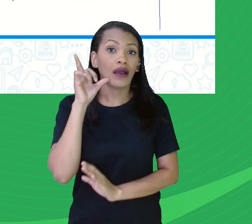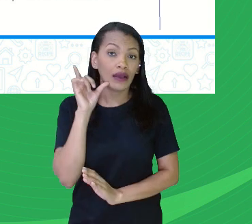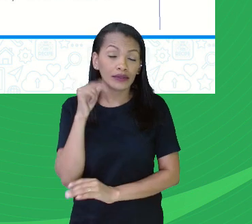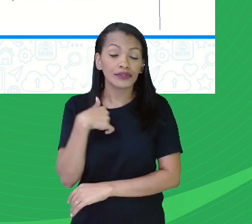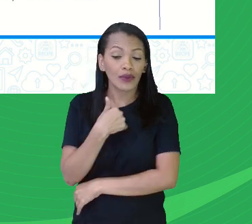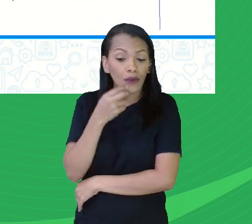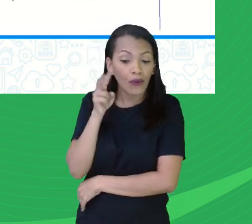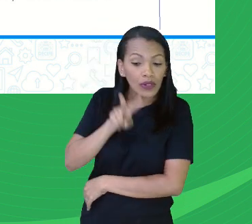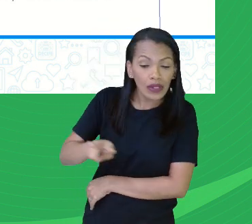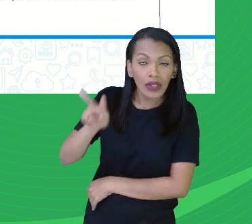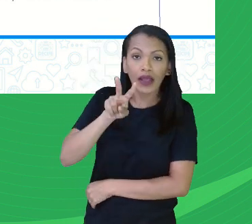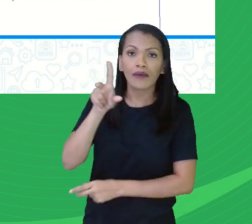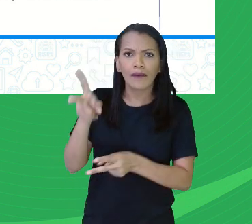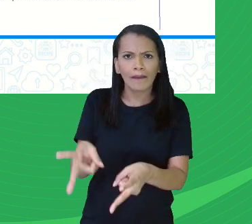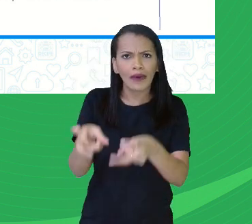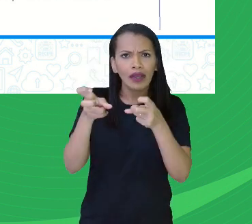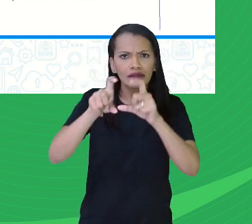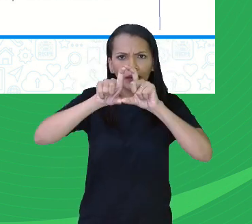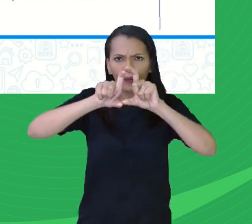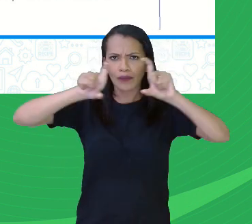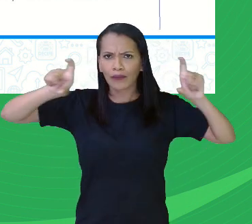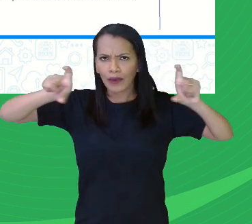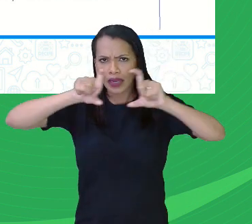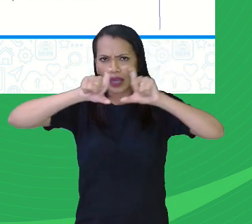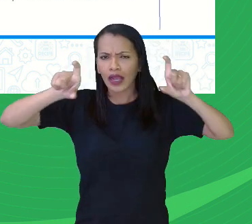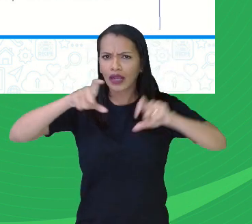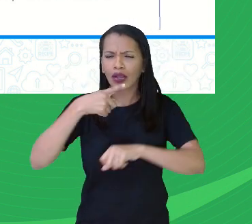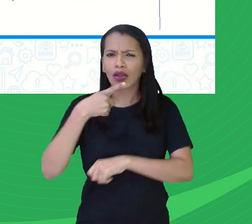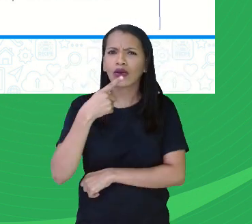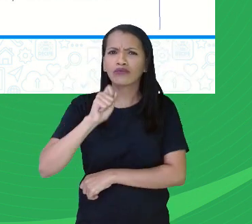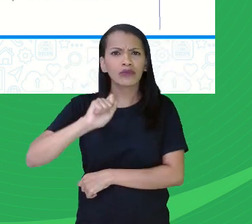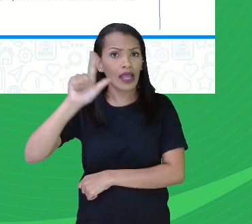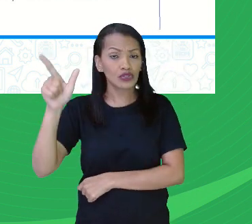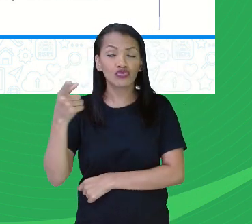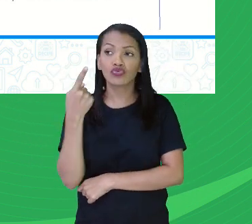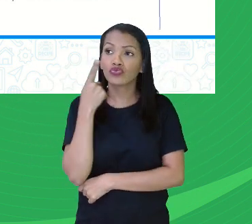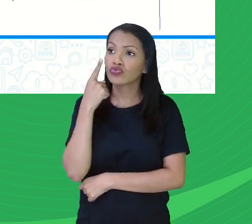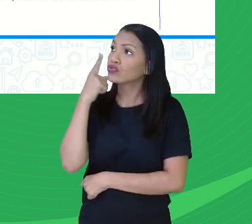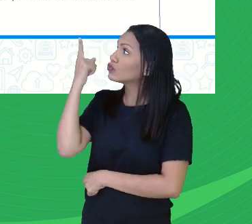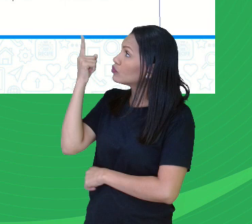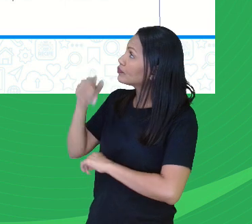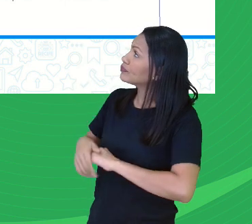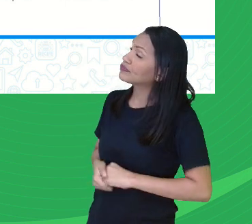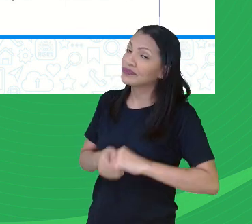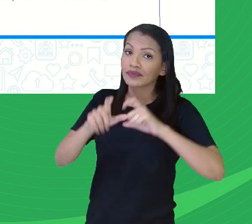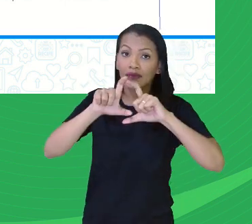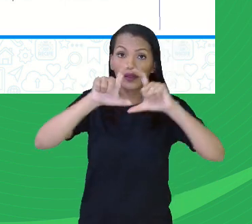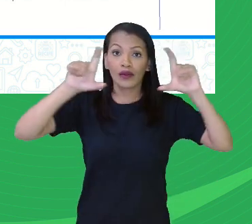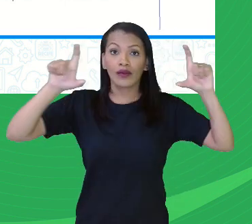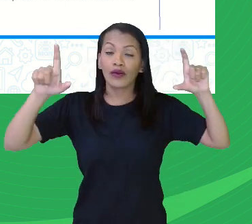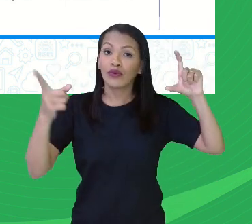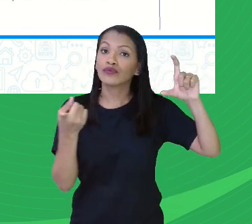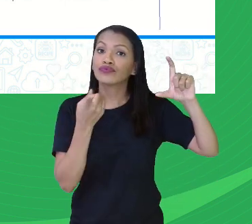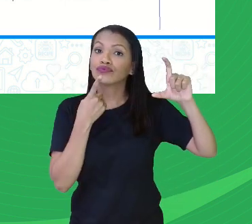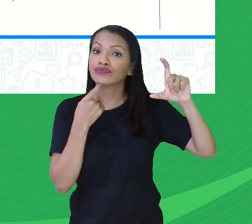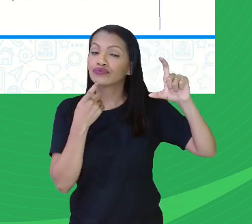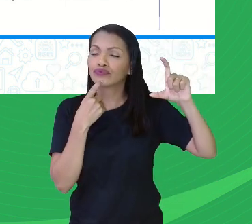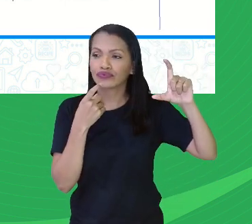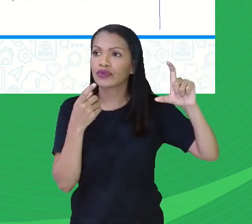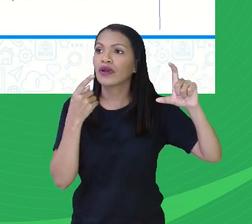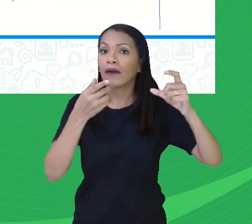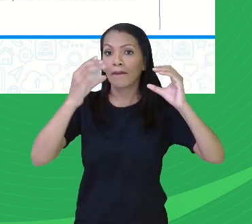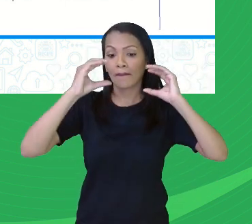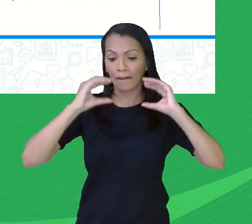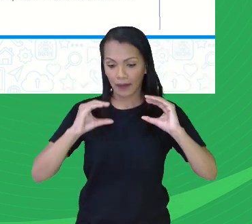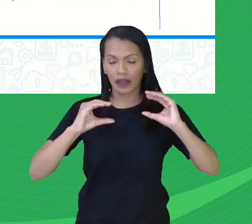vocês percebem aí, está o título em azul, não é? É a vantagem do jornal digital, ele mexe muito com cores. O